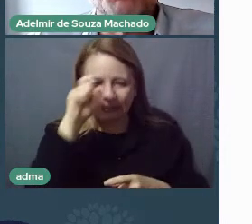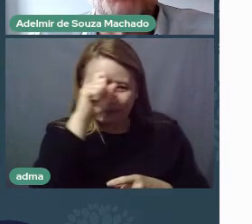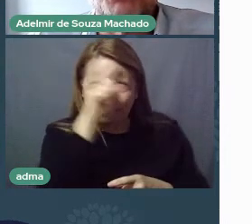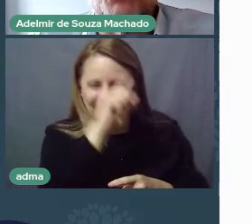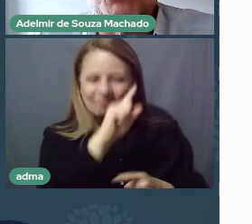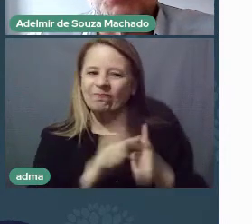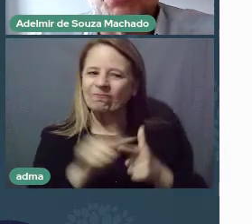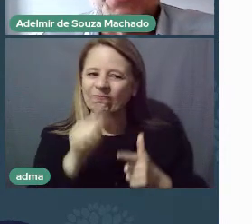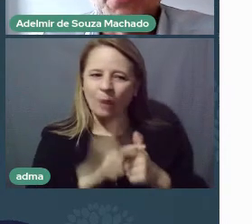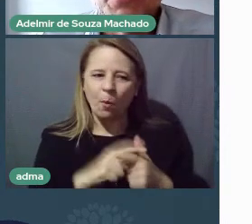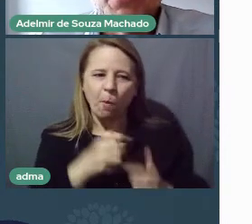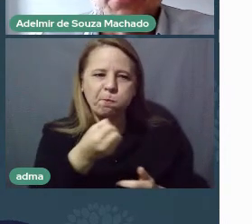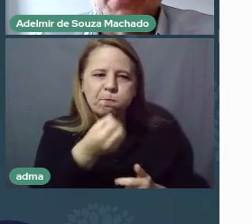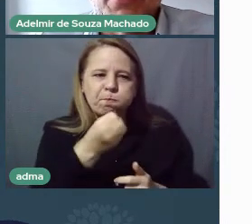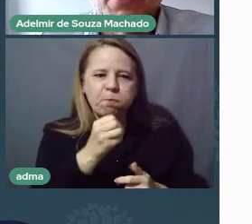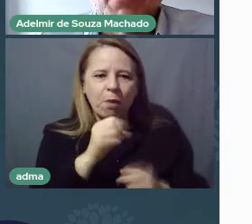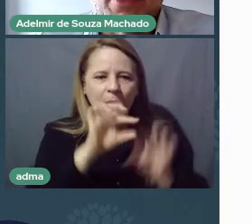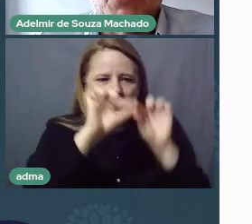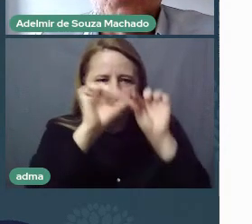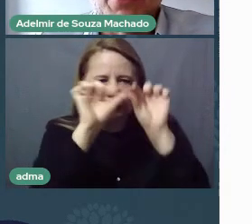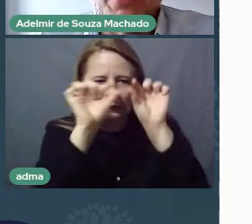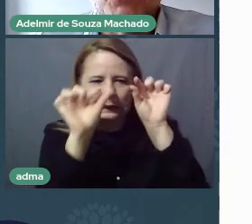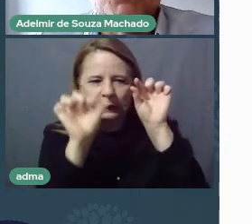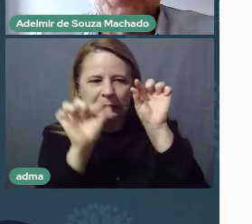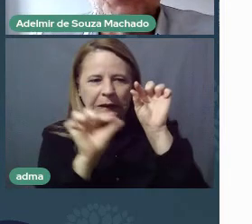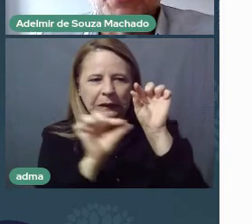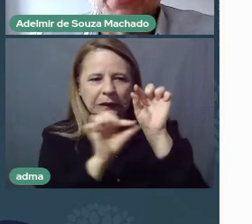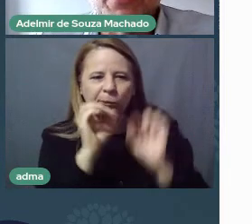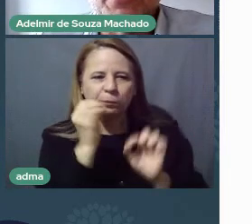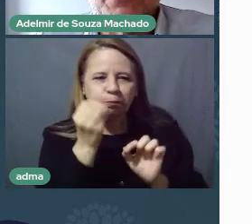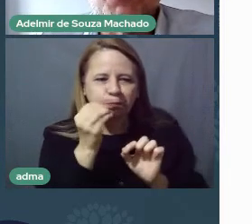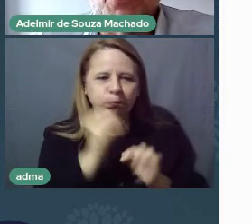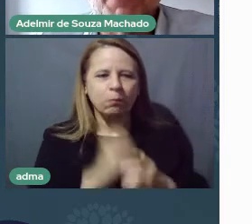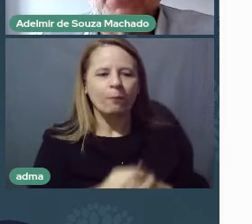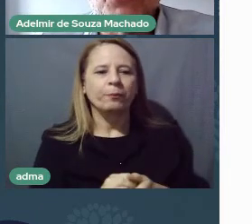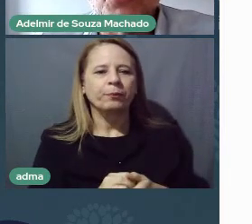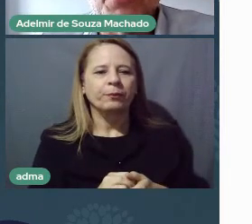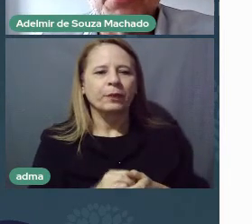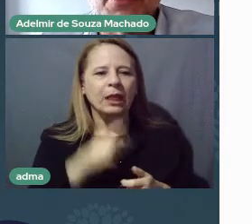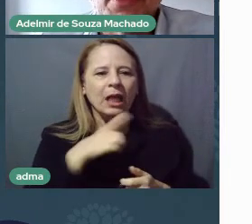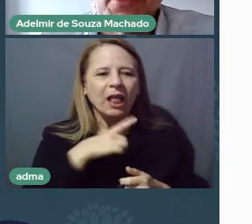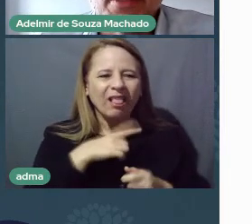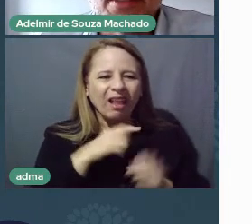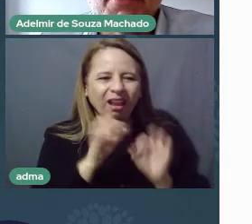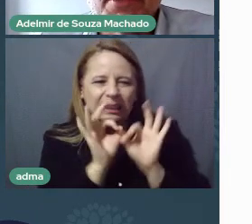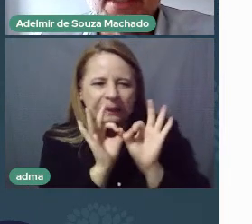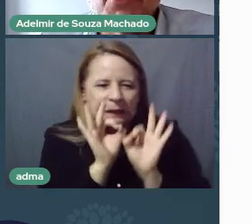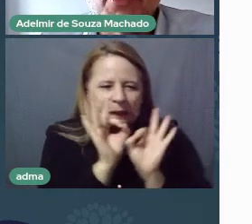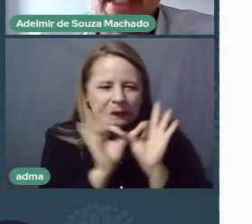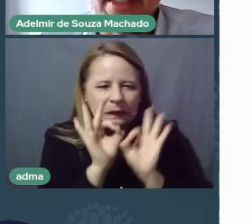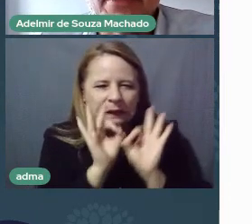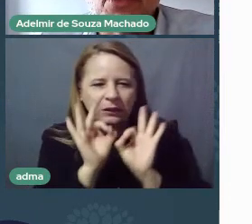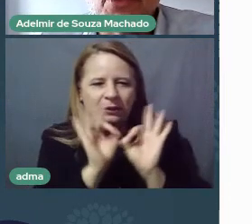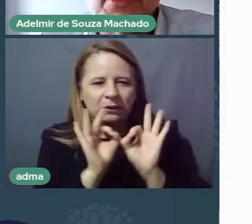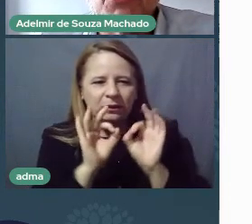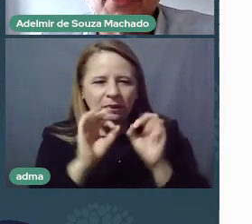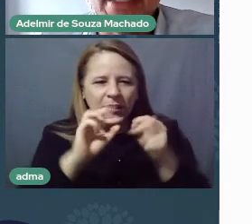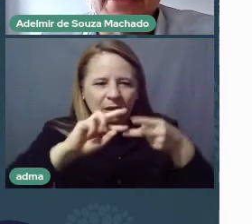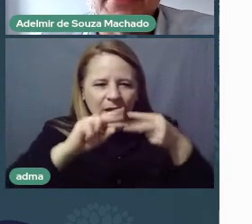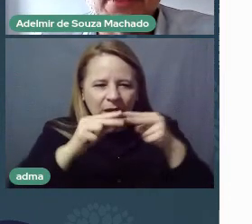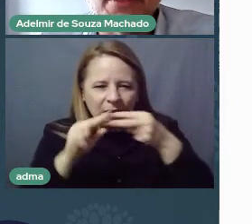ficar musculoso, olha, tá? Agora aqui eu vejo aquelas formações